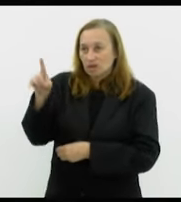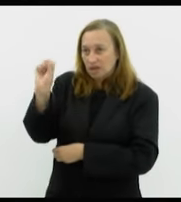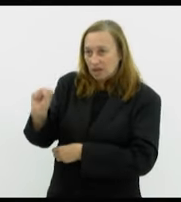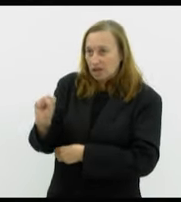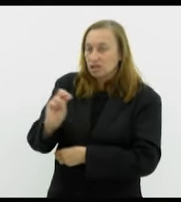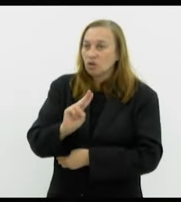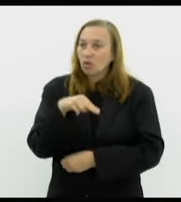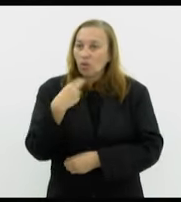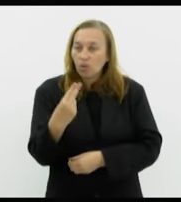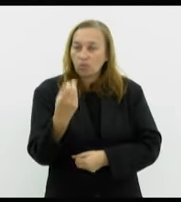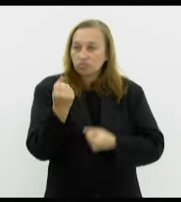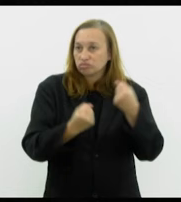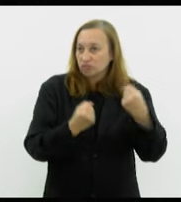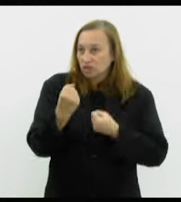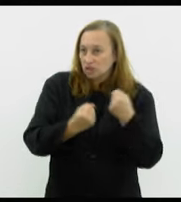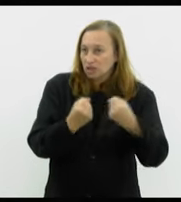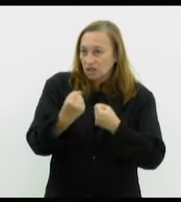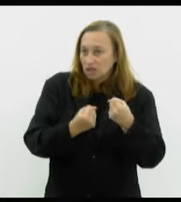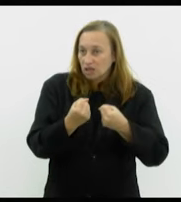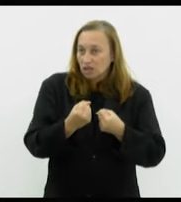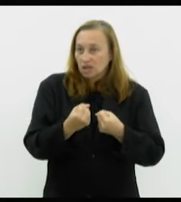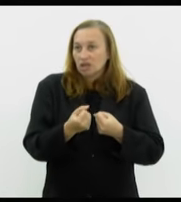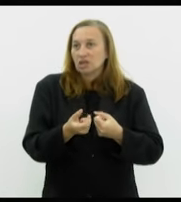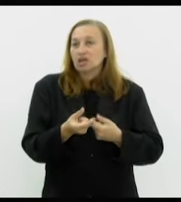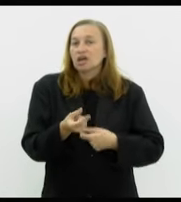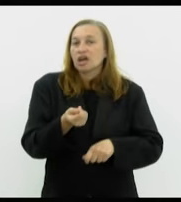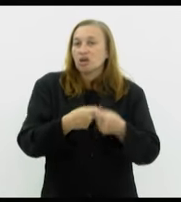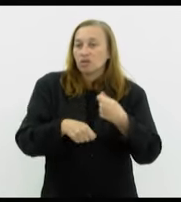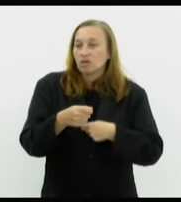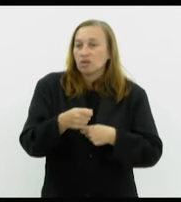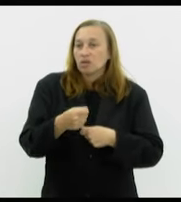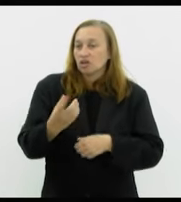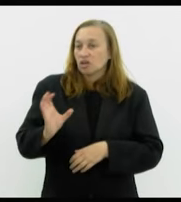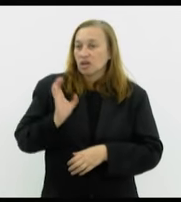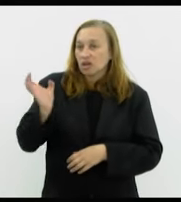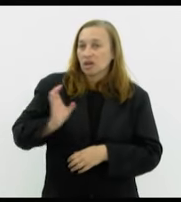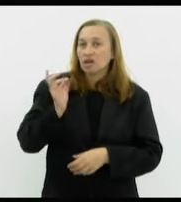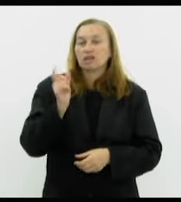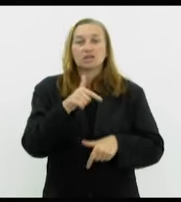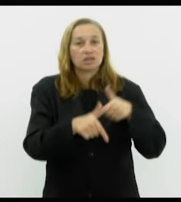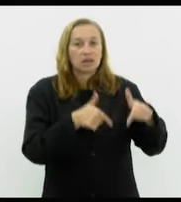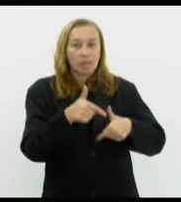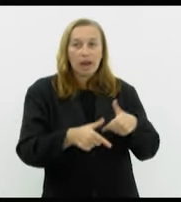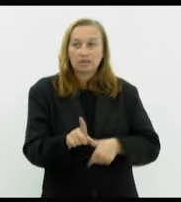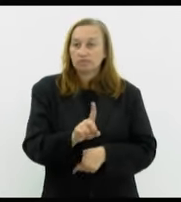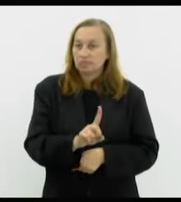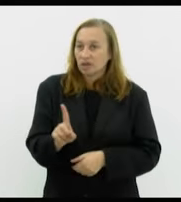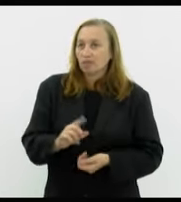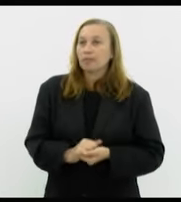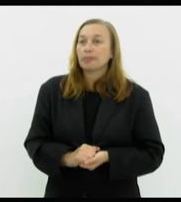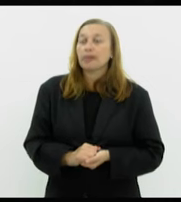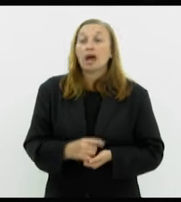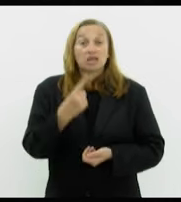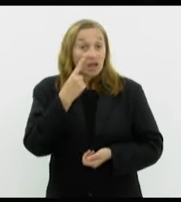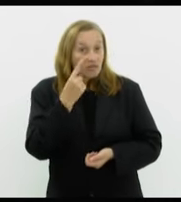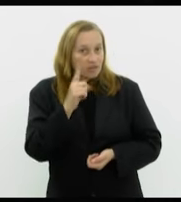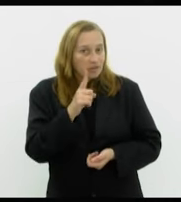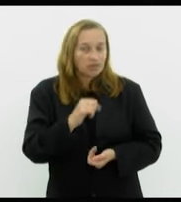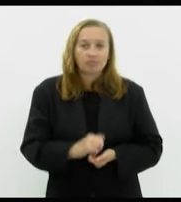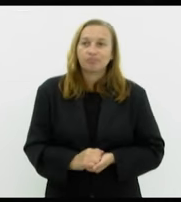indústria automobilística é geradora de riqueza e de empregos. Mas a gente está vendo que